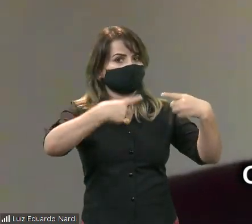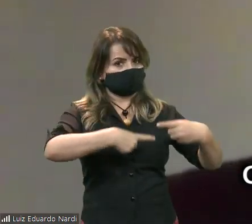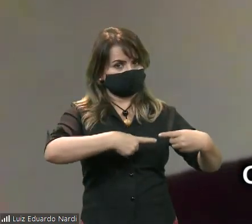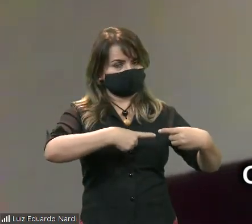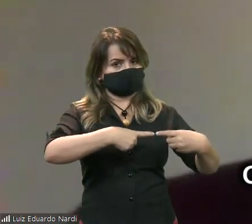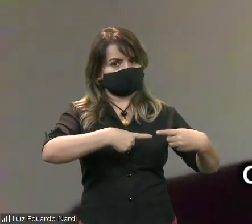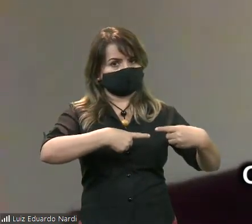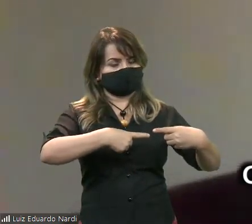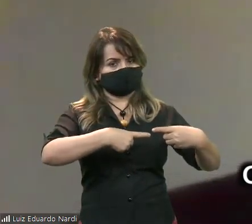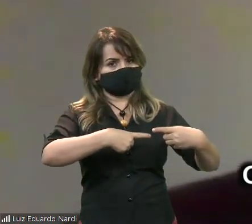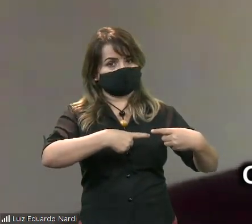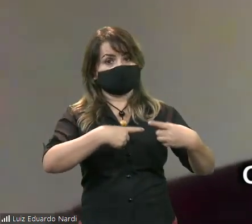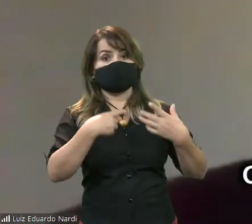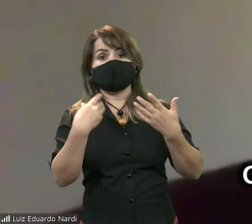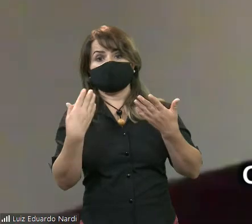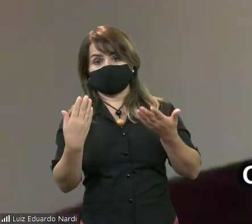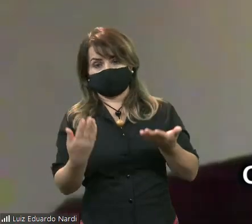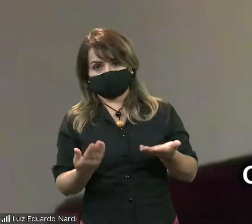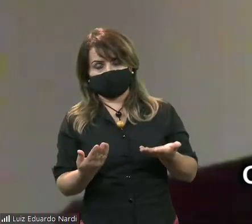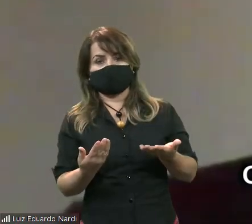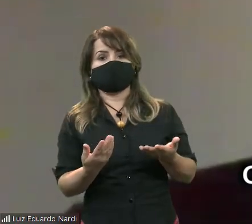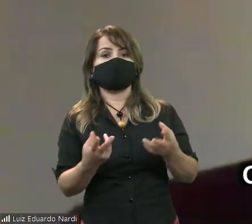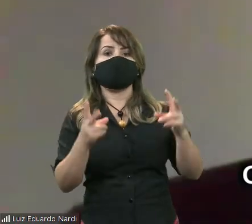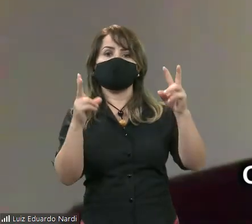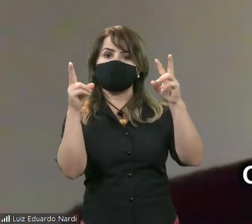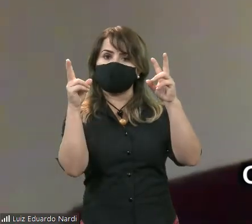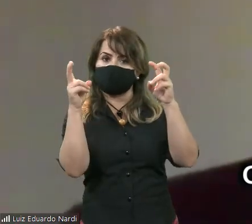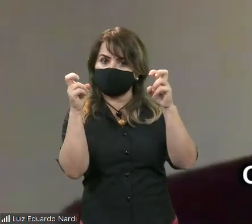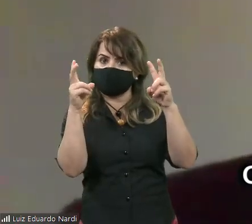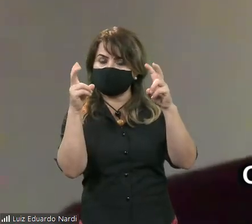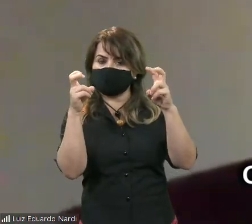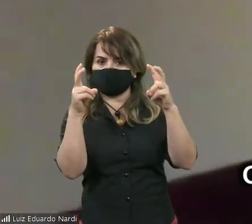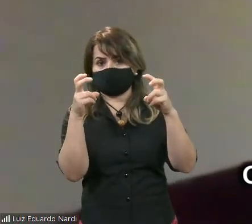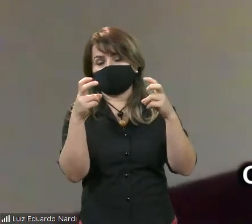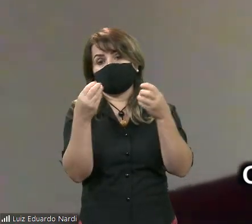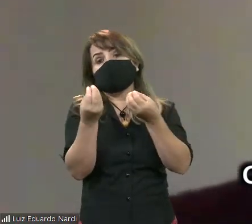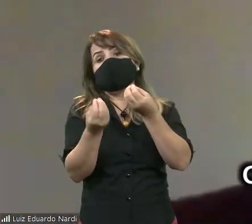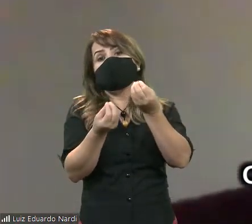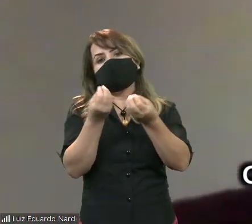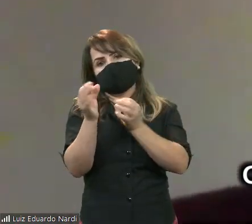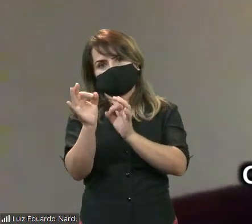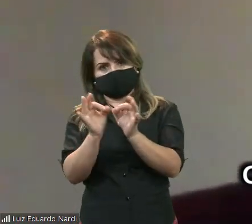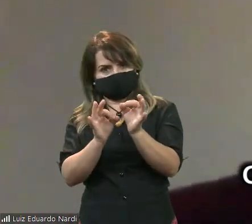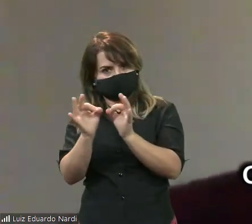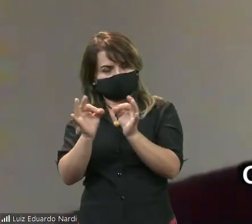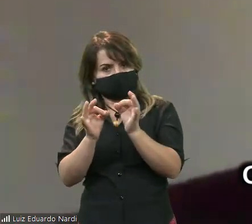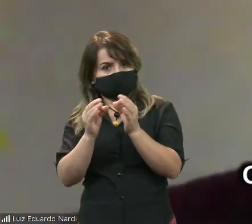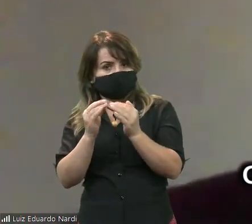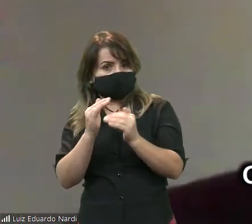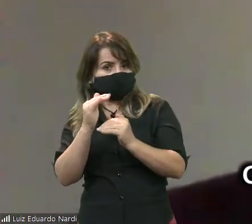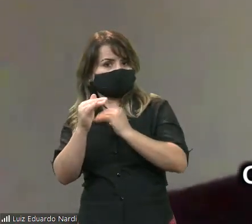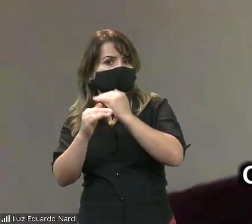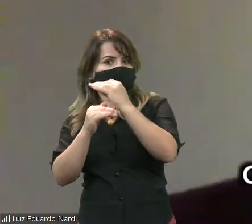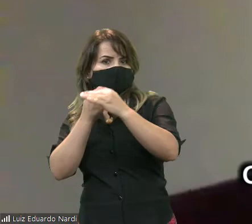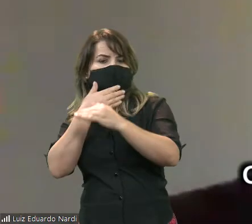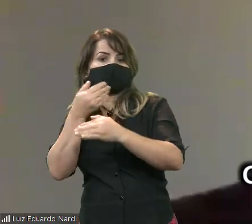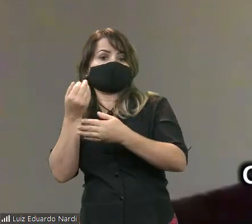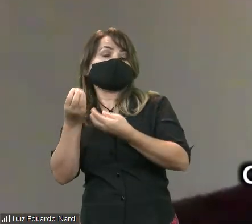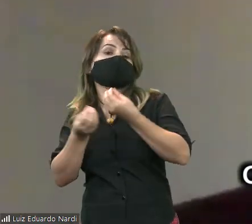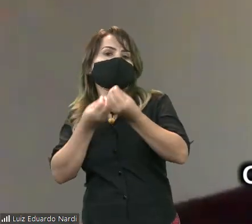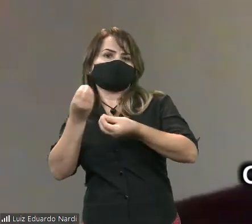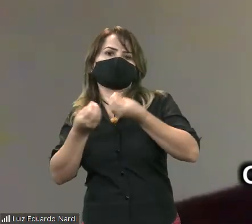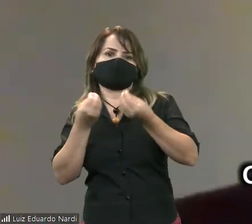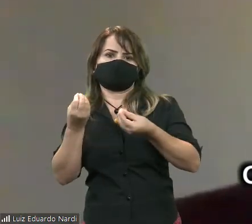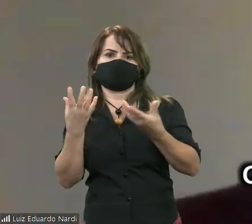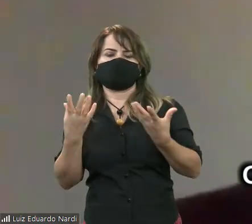Posteriormente, levantou essa questão de que o projeto pode ser aprimorado. Então, eu quero deixar bem claro aqui, eu faço questão,